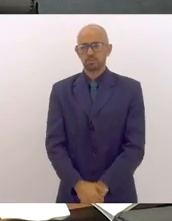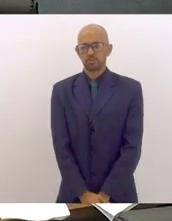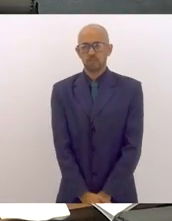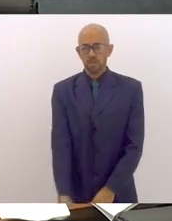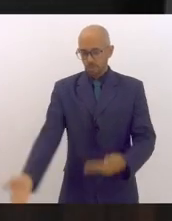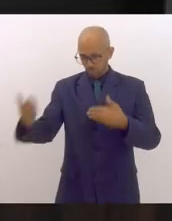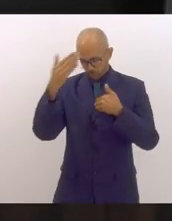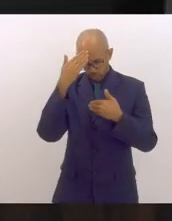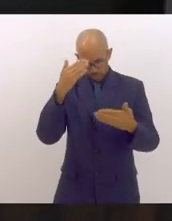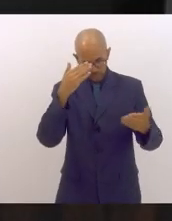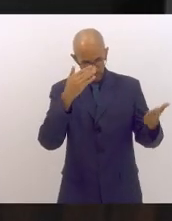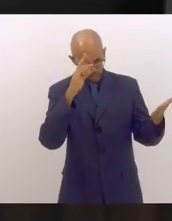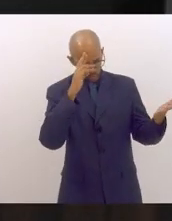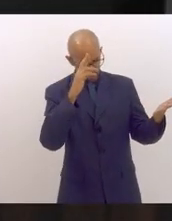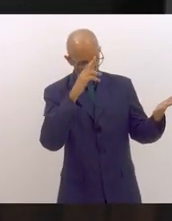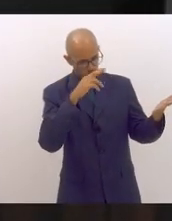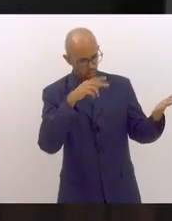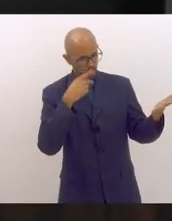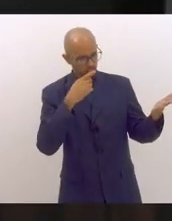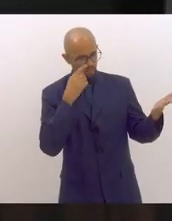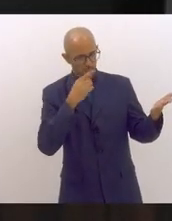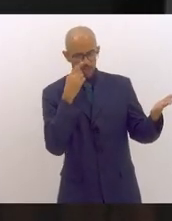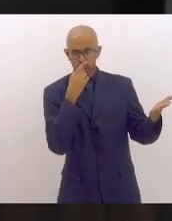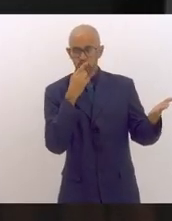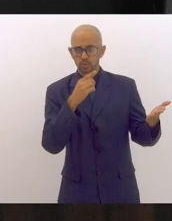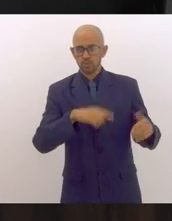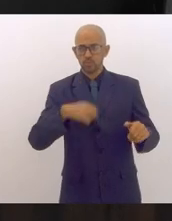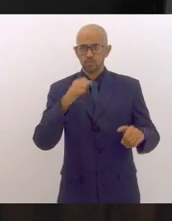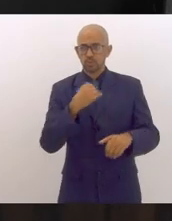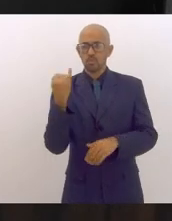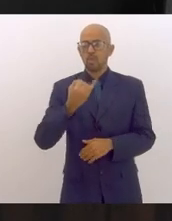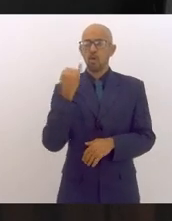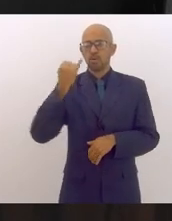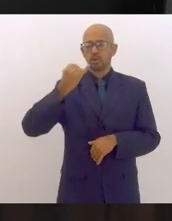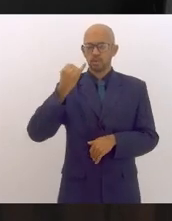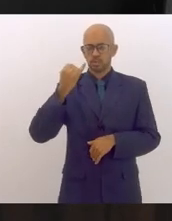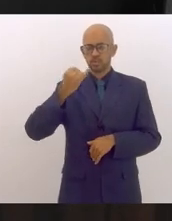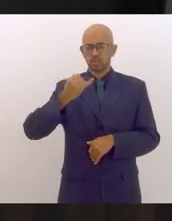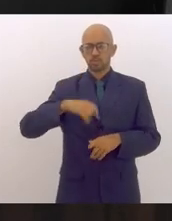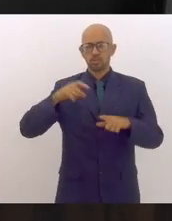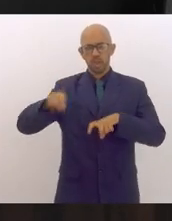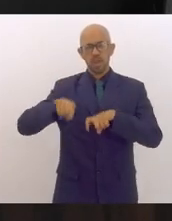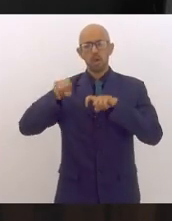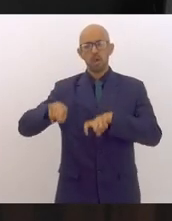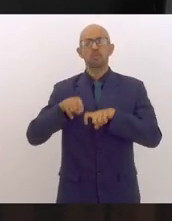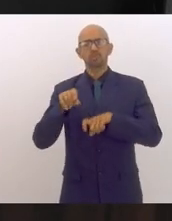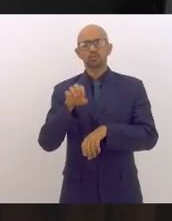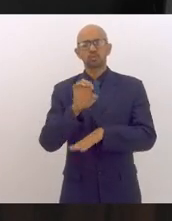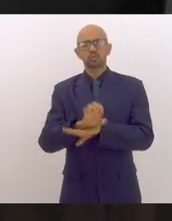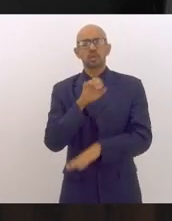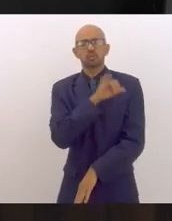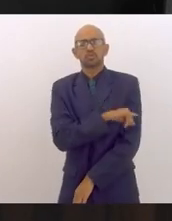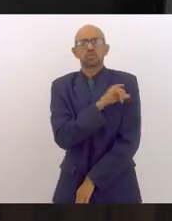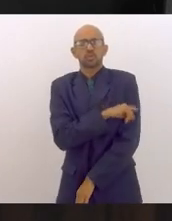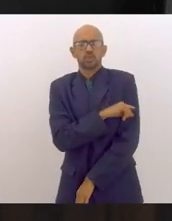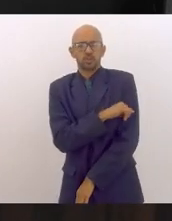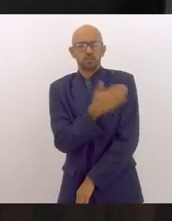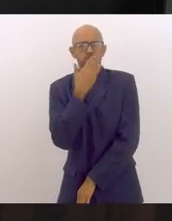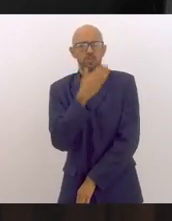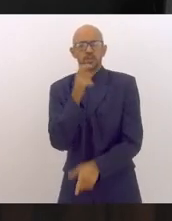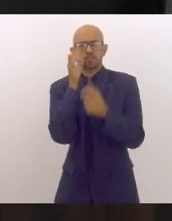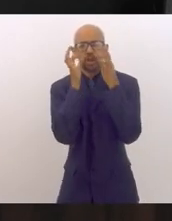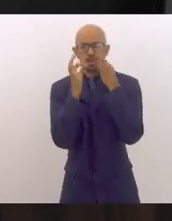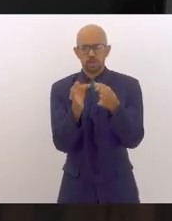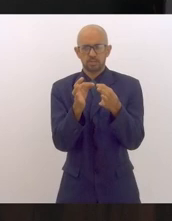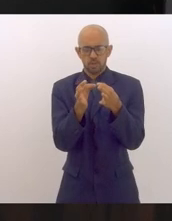Muito obrigada, deputado Valdec. Super importante. O interior do Rio de Janeiro clama por atenção, né? Nós estivemos aí à frente